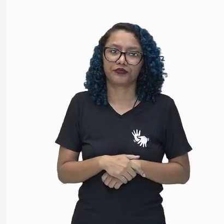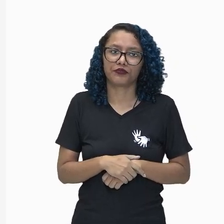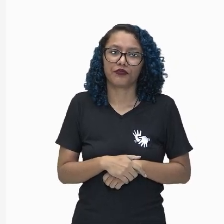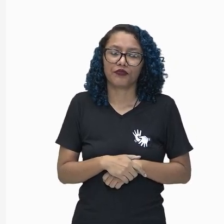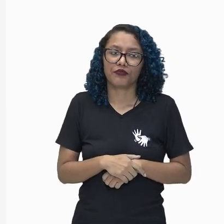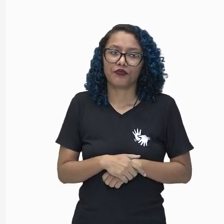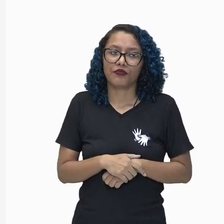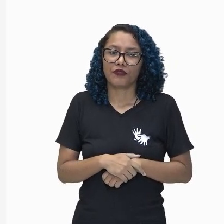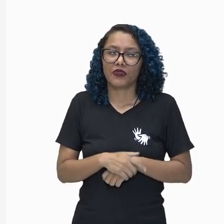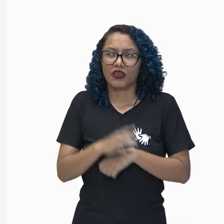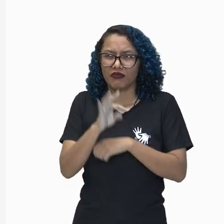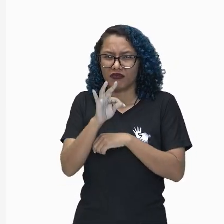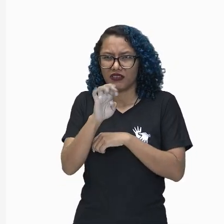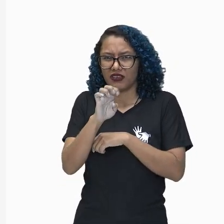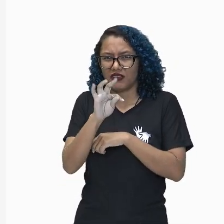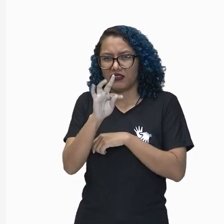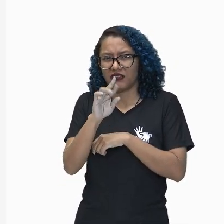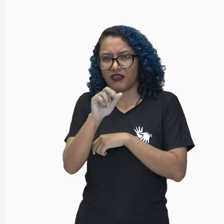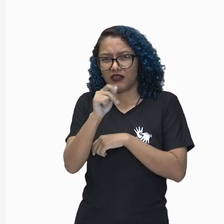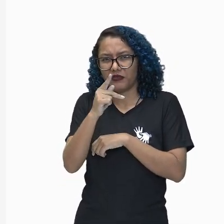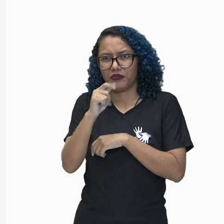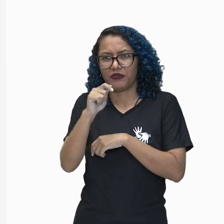Pak é aquela